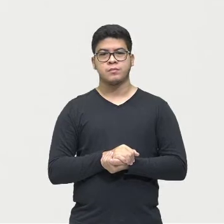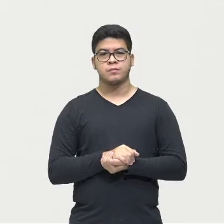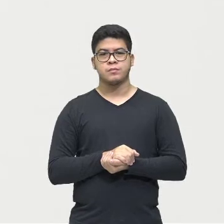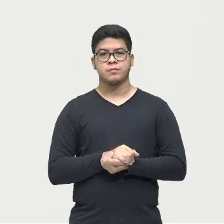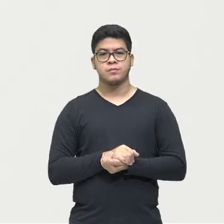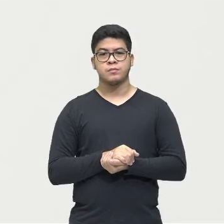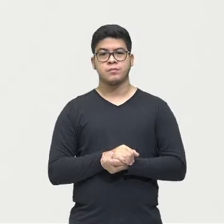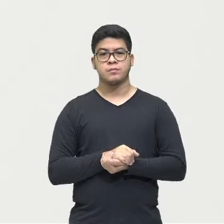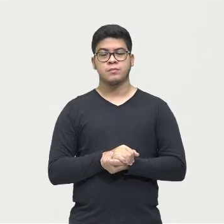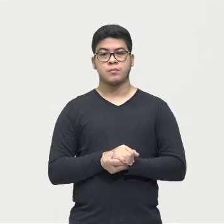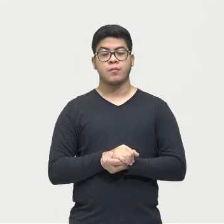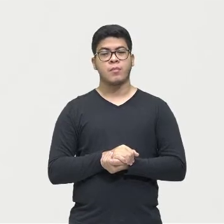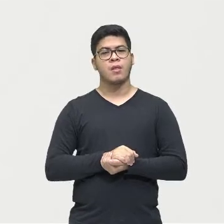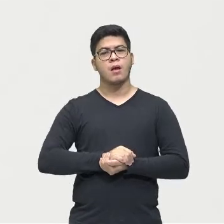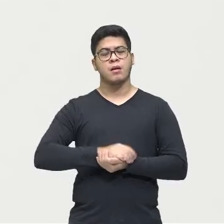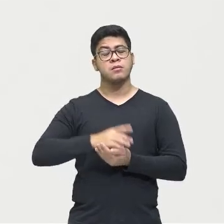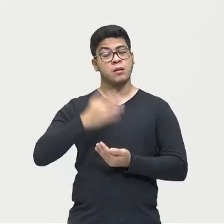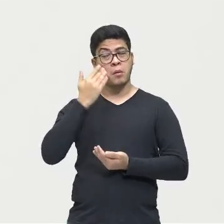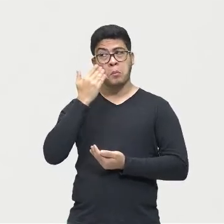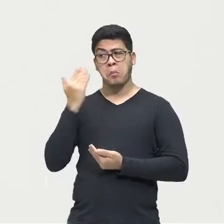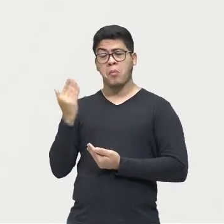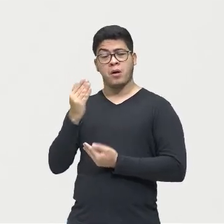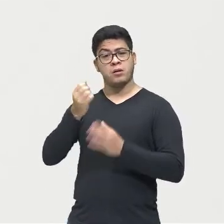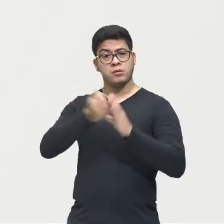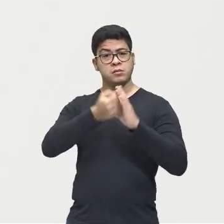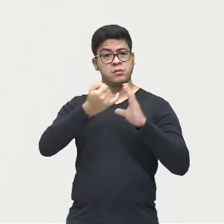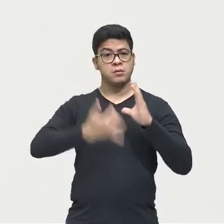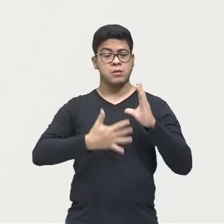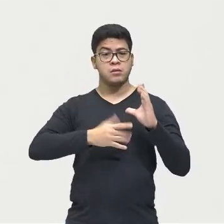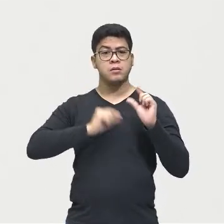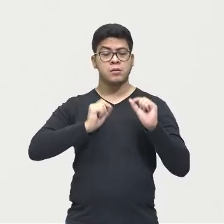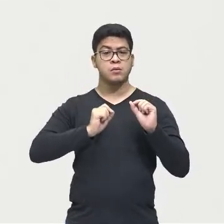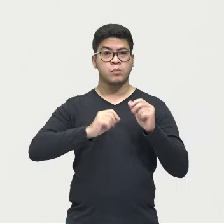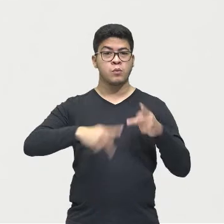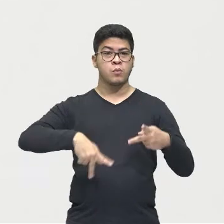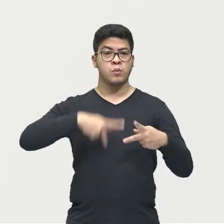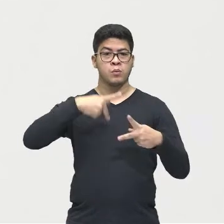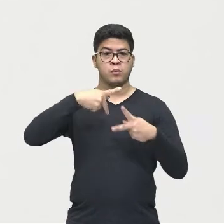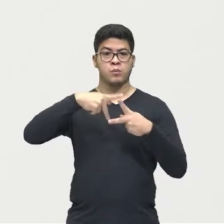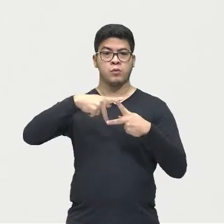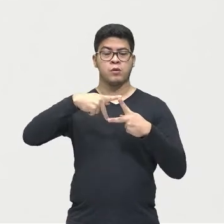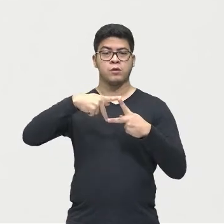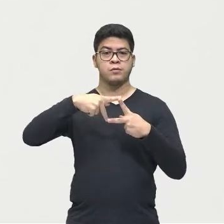Então, são essas aí as características do nosso quadrado.